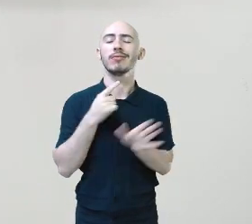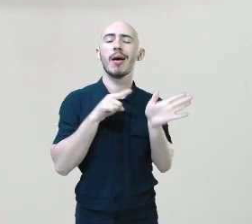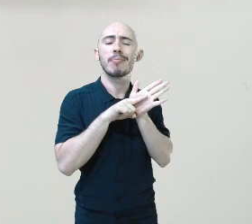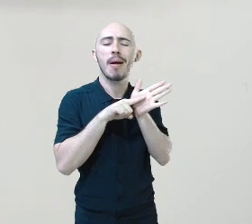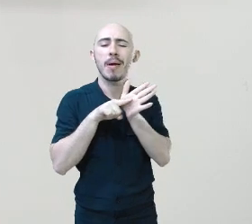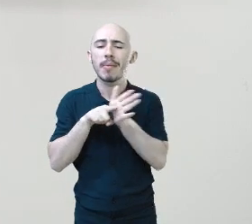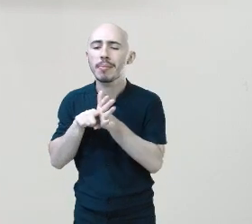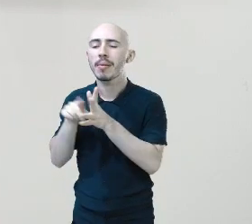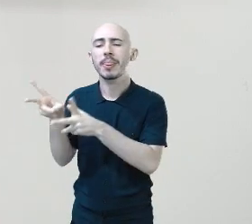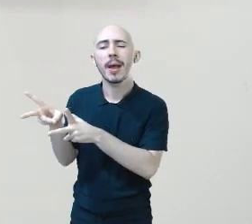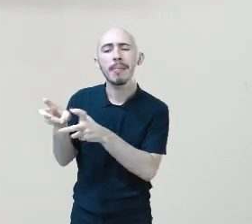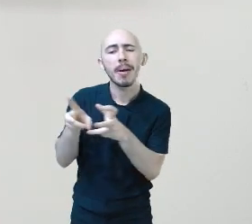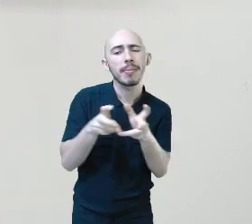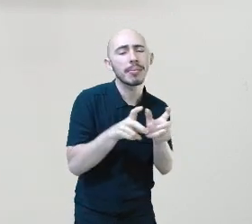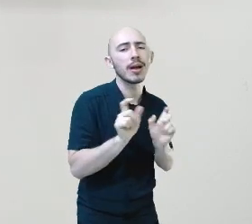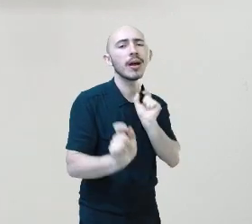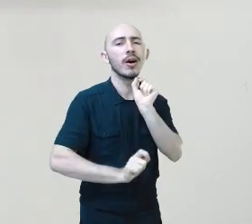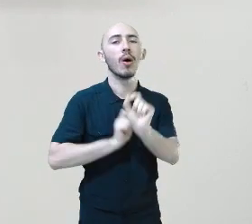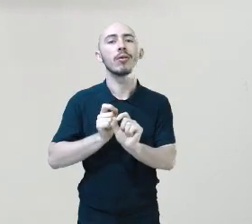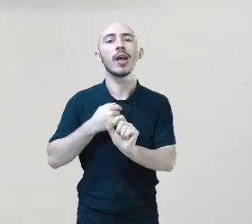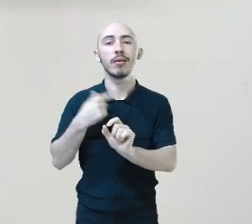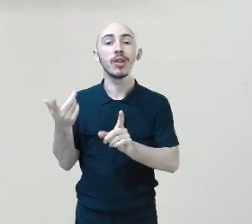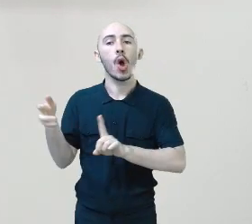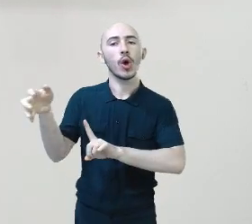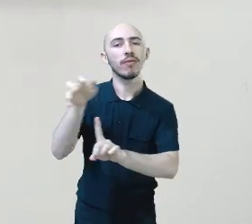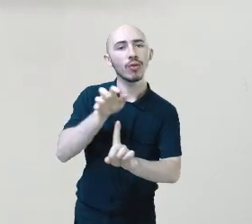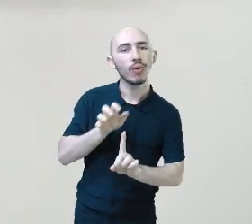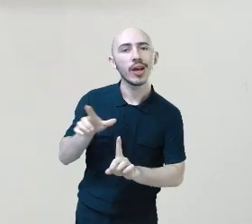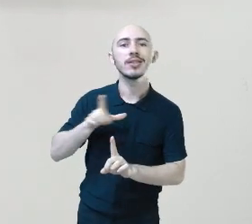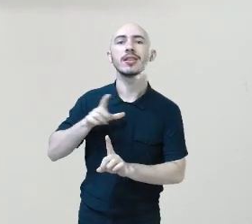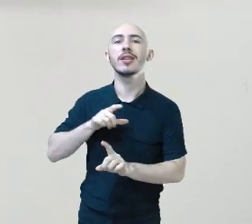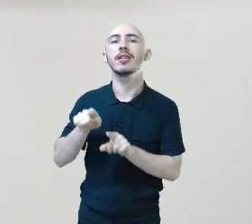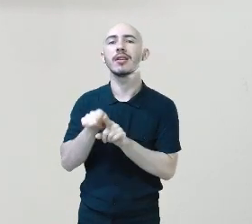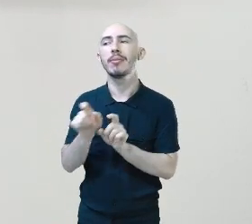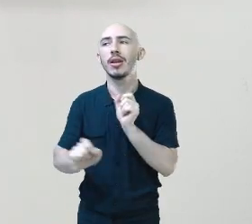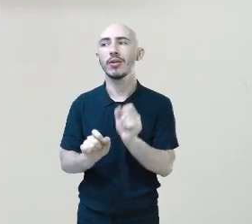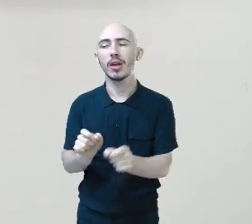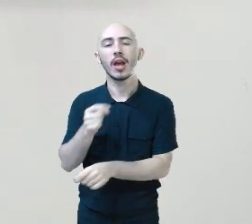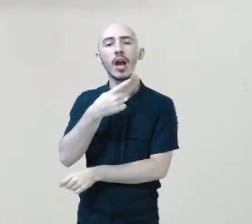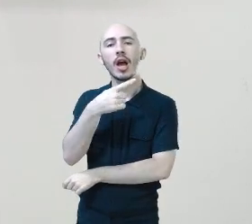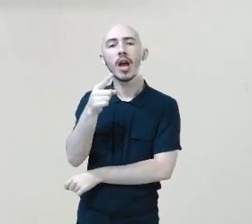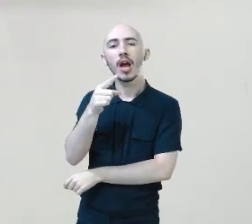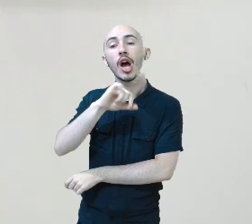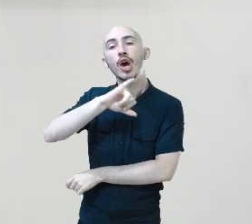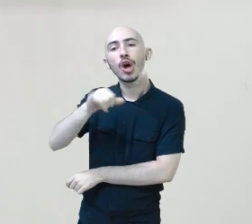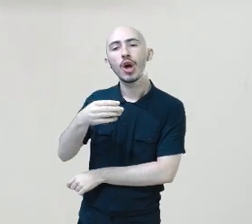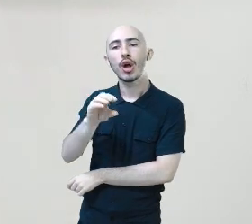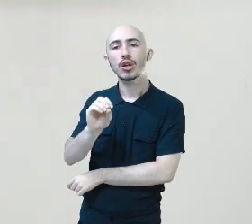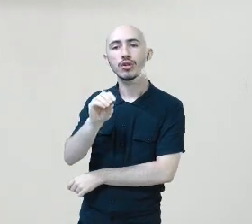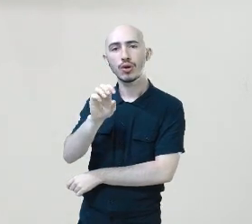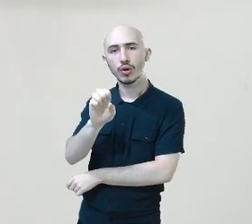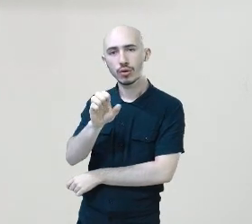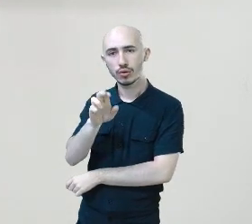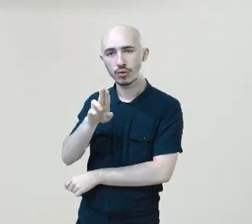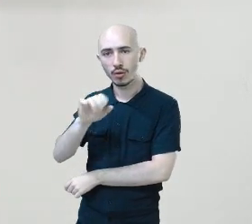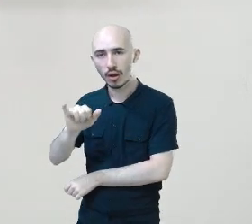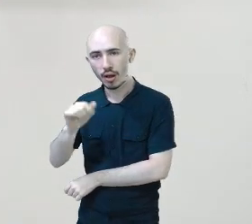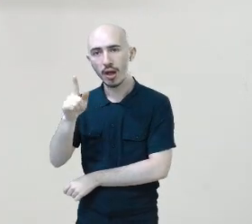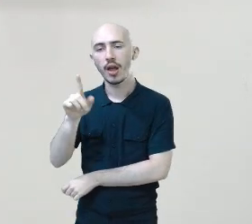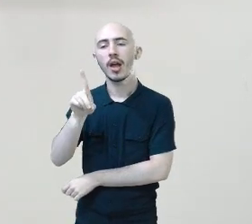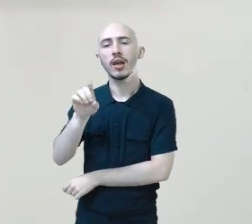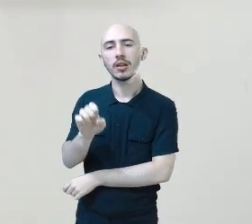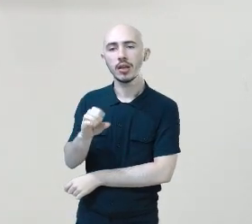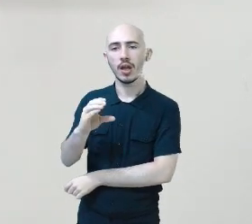e perceber que ele tinha muitas influências do Josué de Castro, que também tratava dessa temática dos mangues,